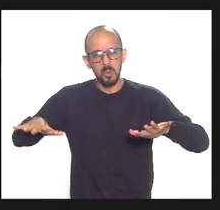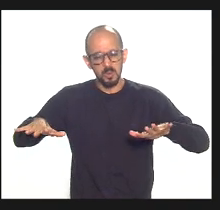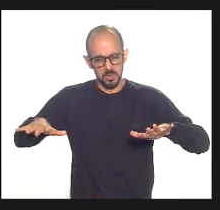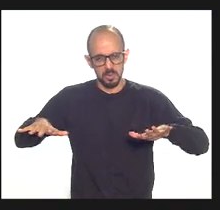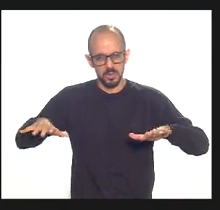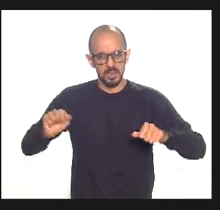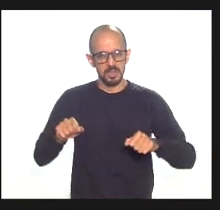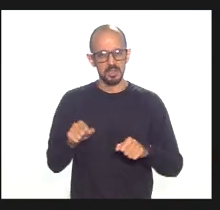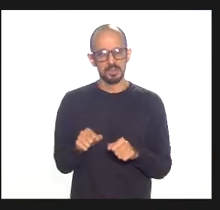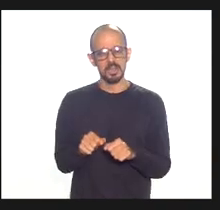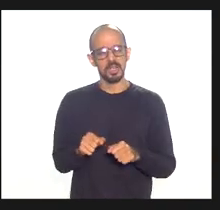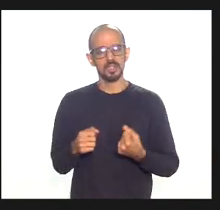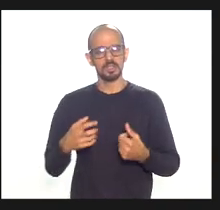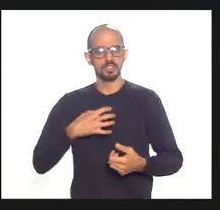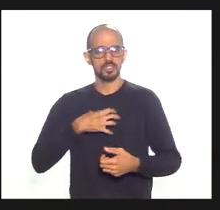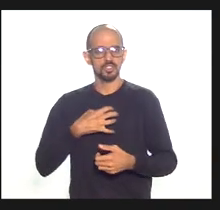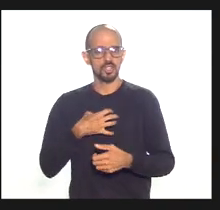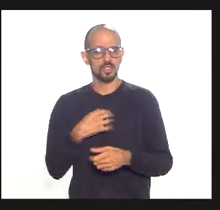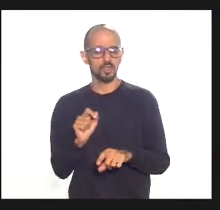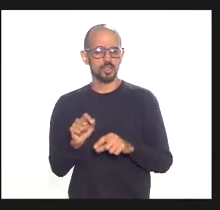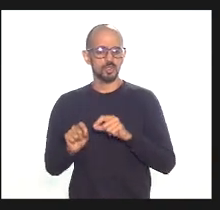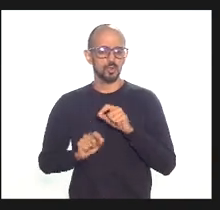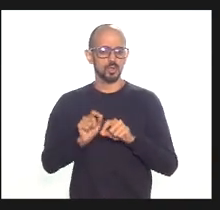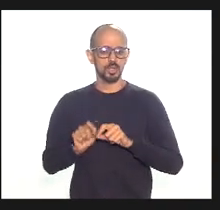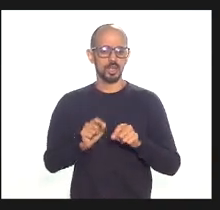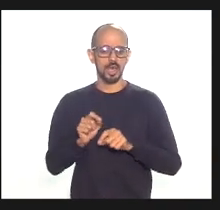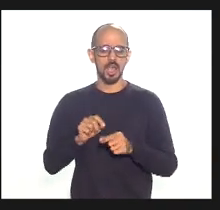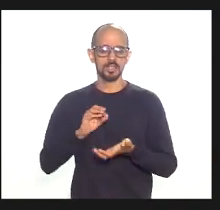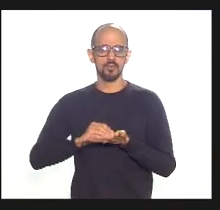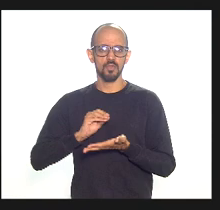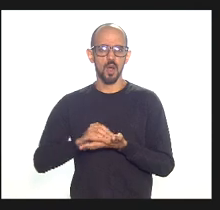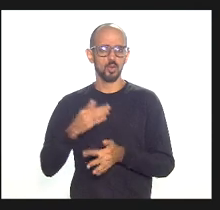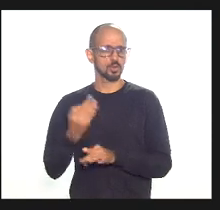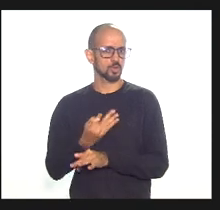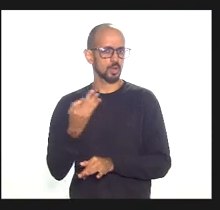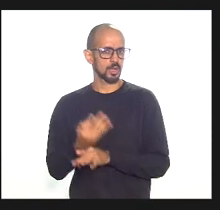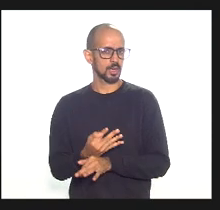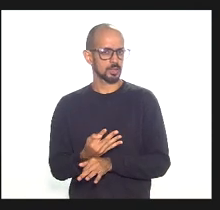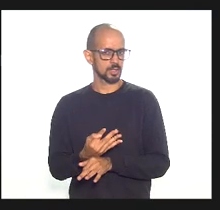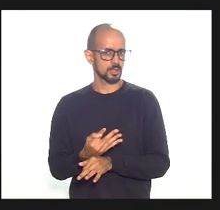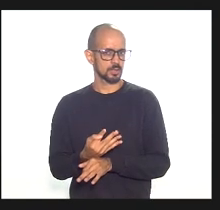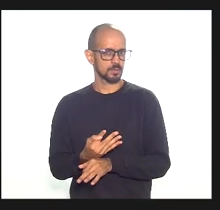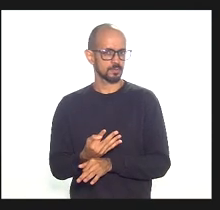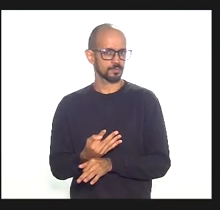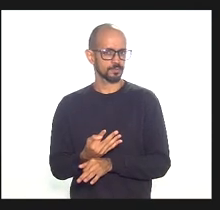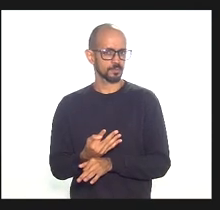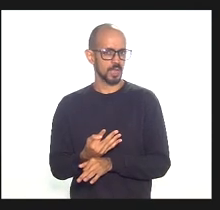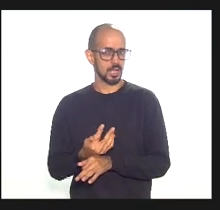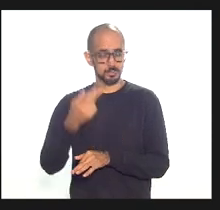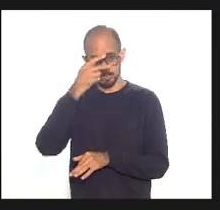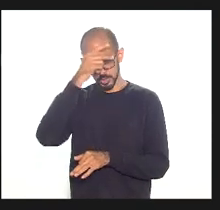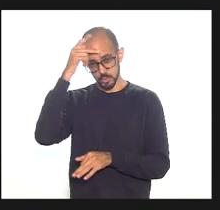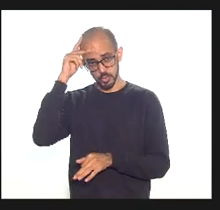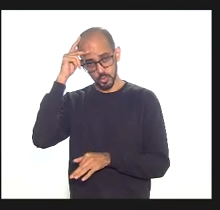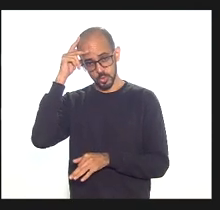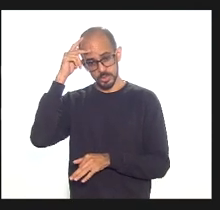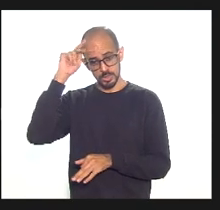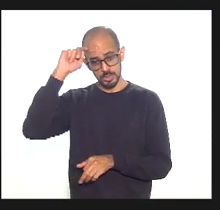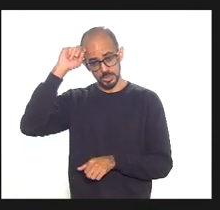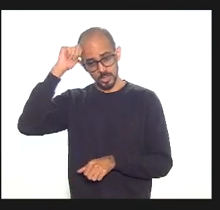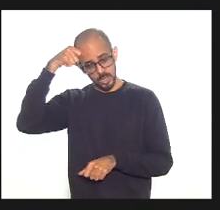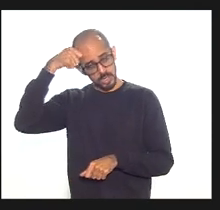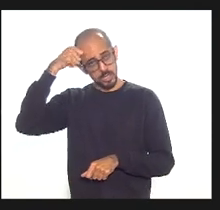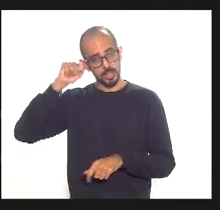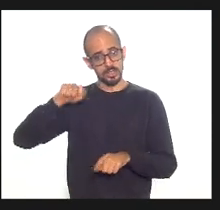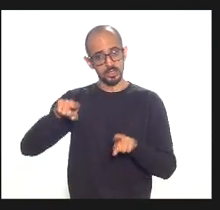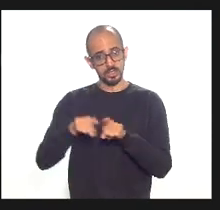se aflorou cada vez mais a intolerância às pessoas de cor, a intolerância